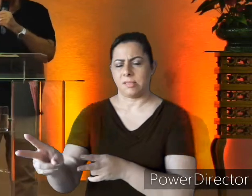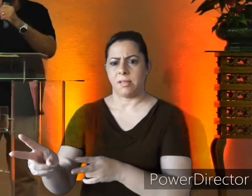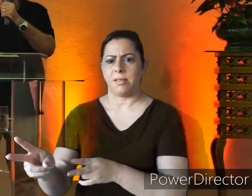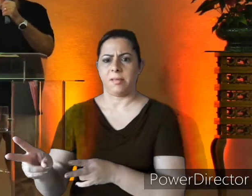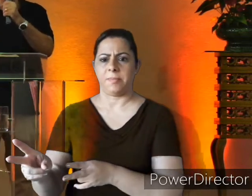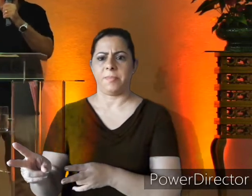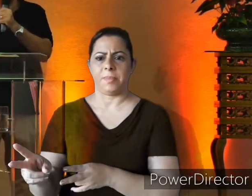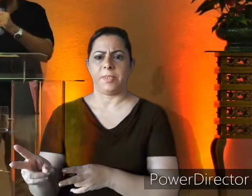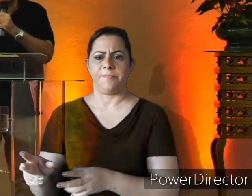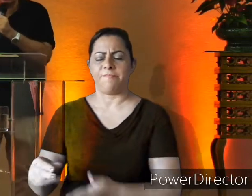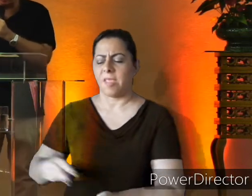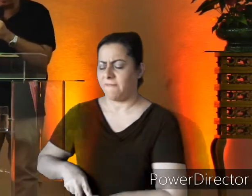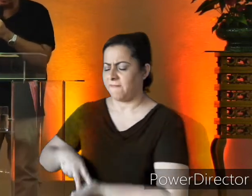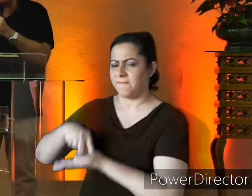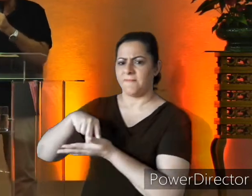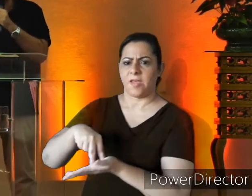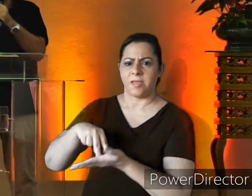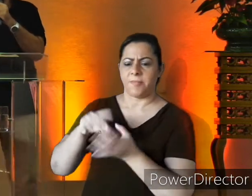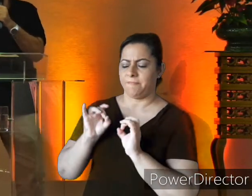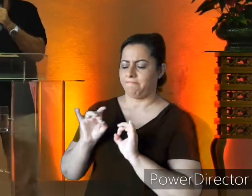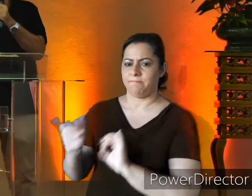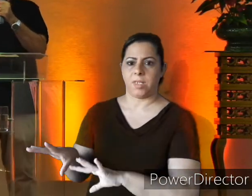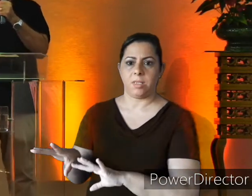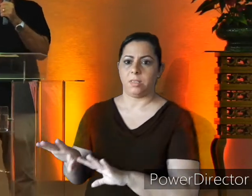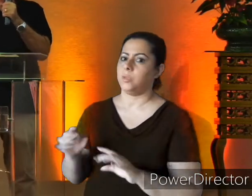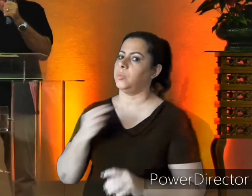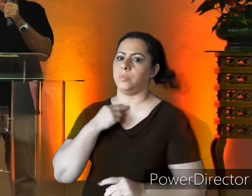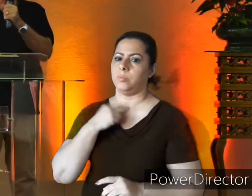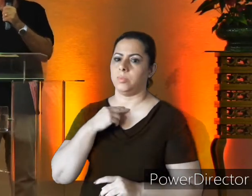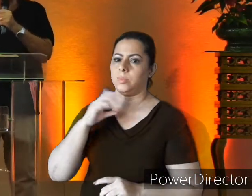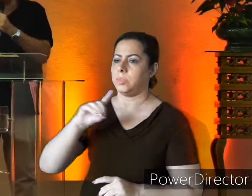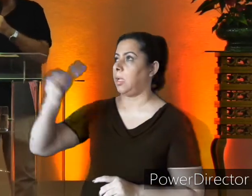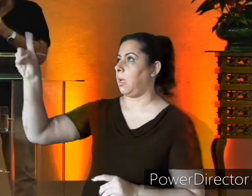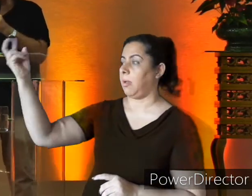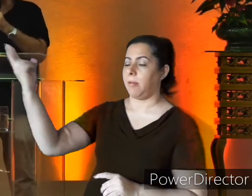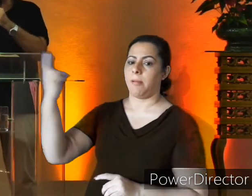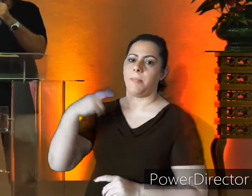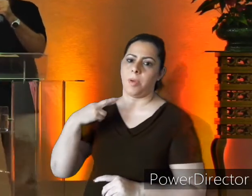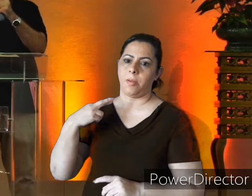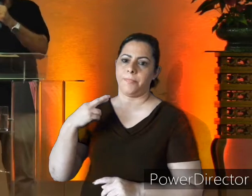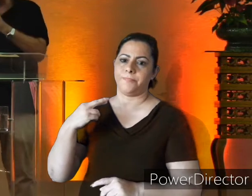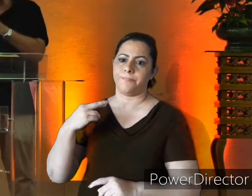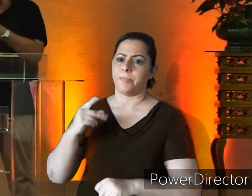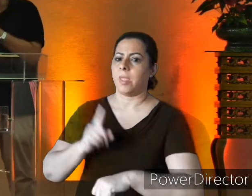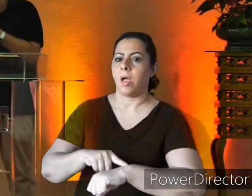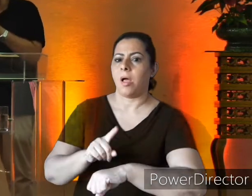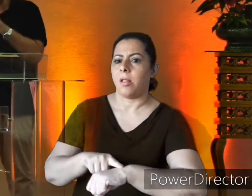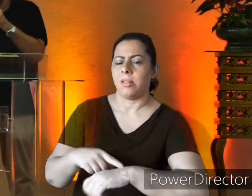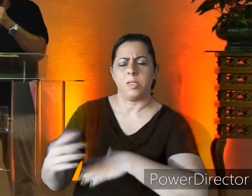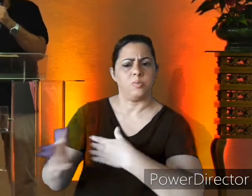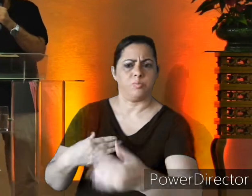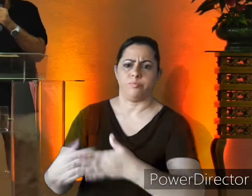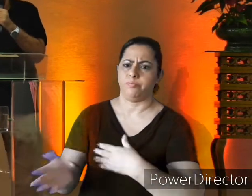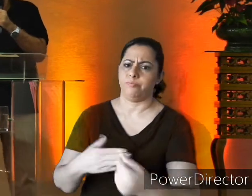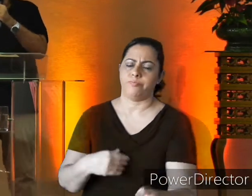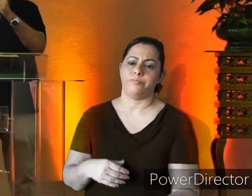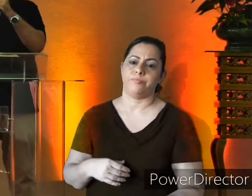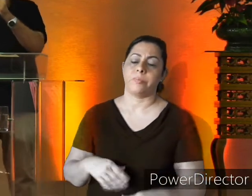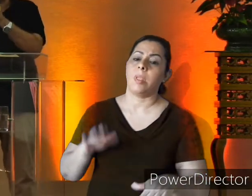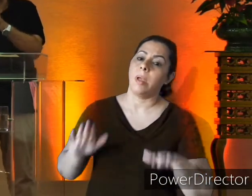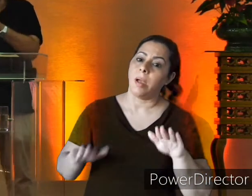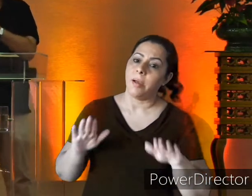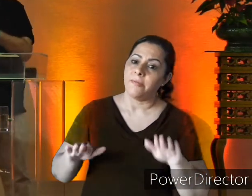receba a resposta em um dia, talvez você receba a resposta em uma semana, em 21 dias, em meses, talvez passe mais do que